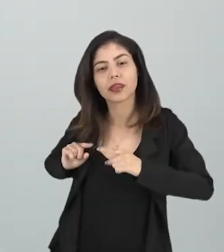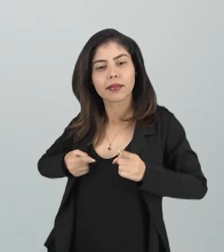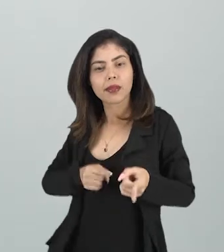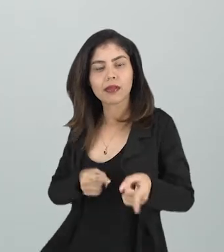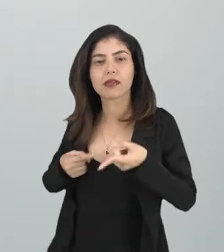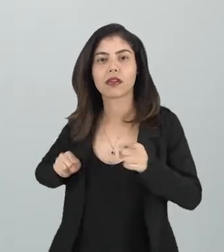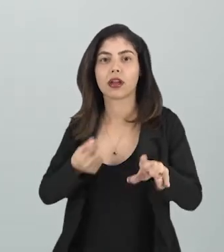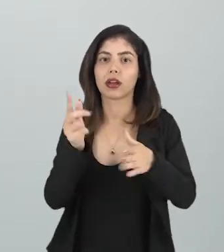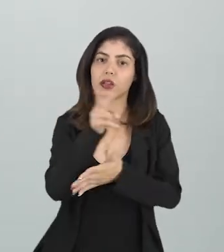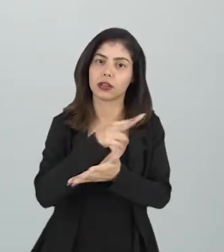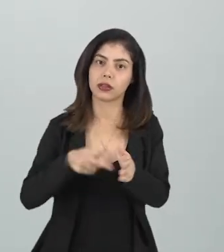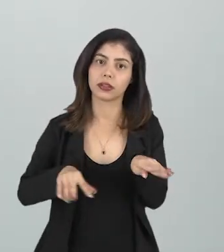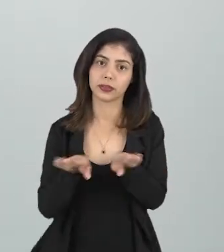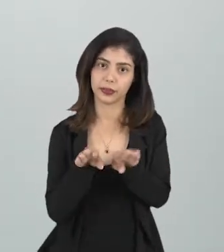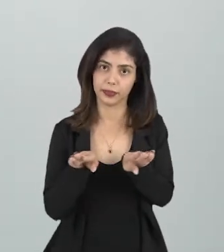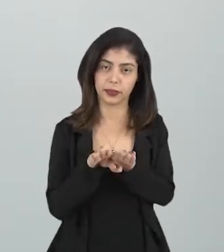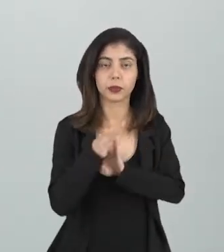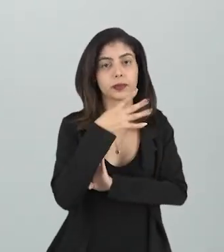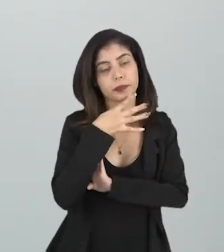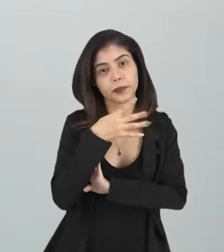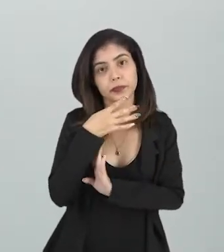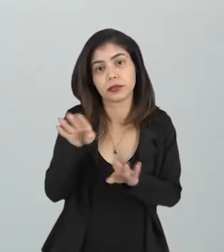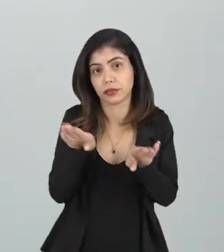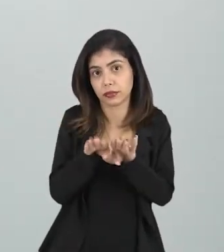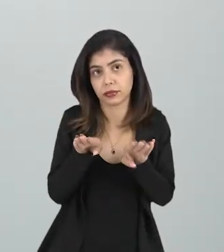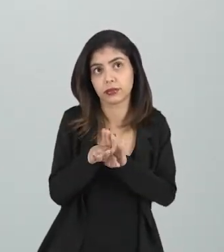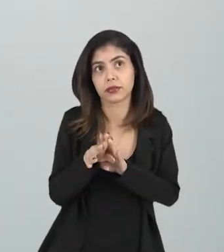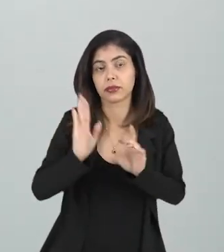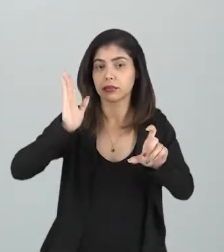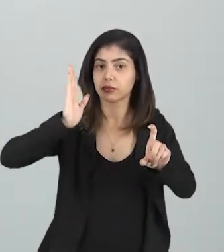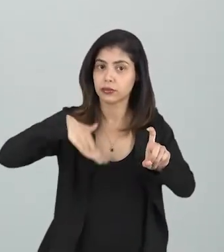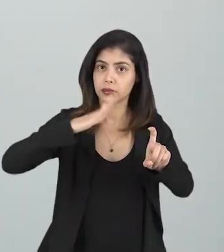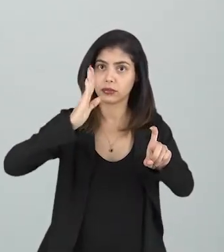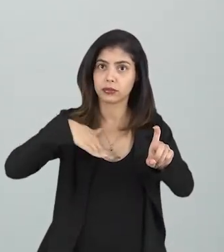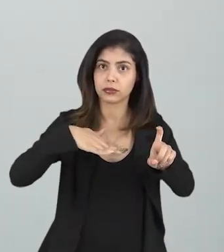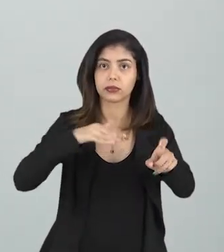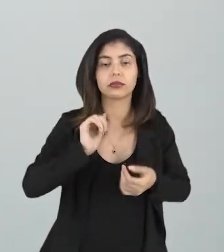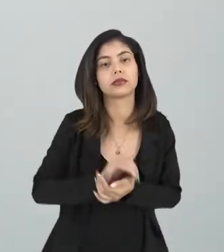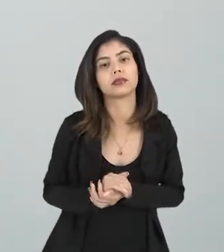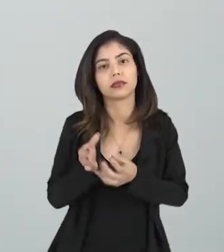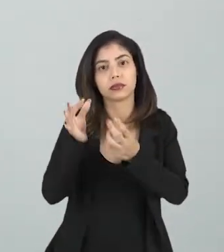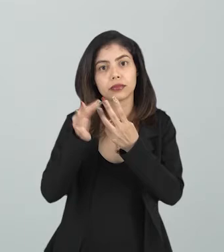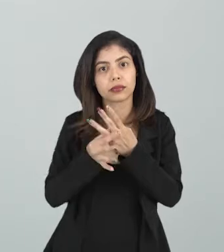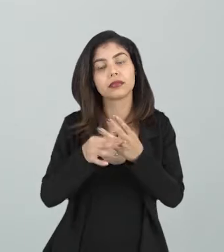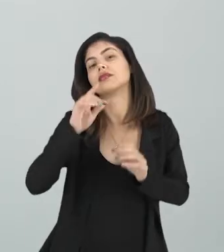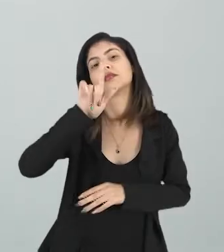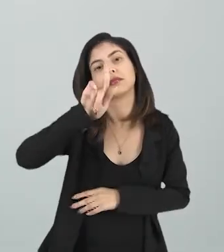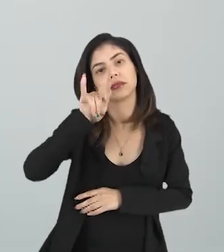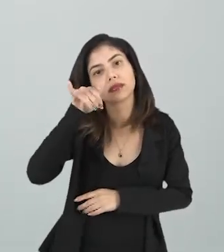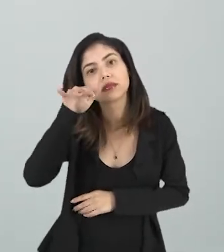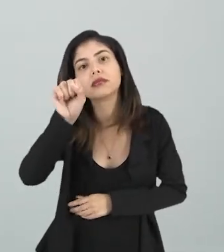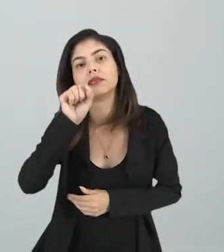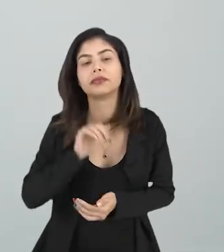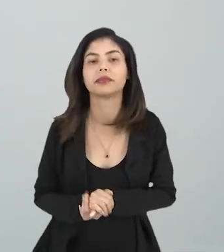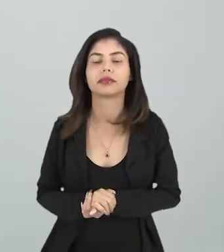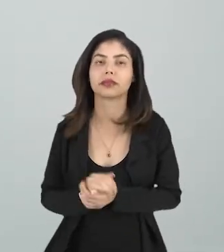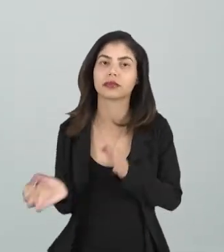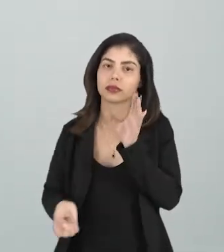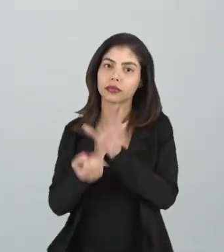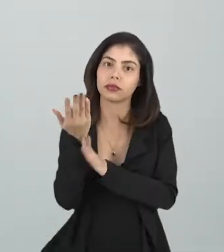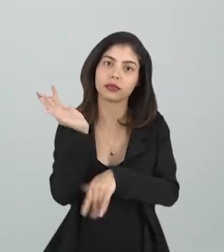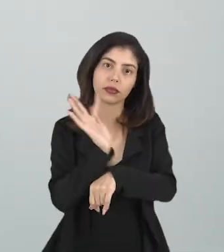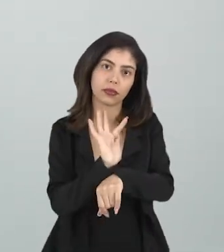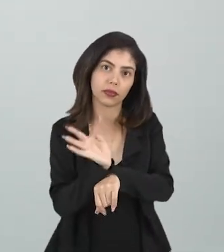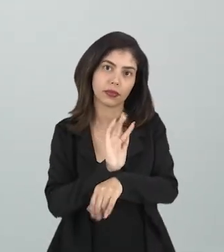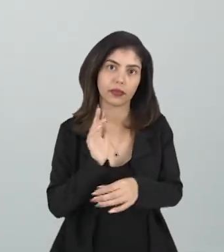provoca nesse livro também, que vai conhecer, por exemplo, o mito do Anel de Giz, que mais tarde deu origem ao